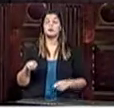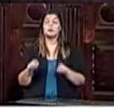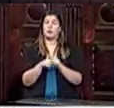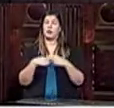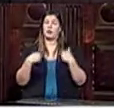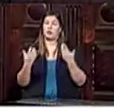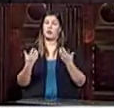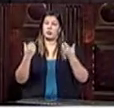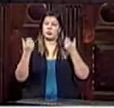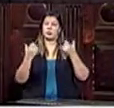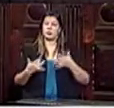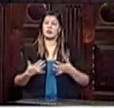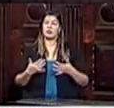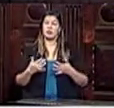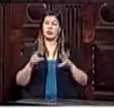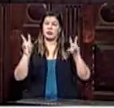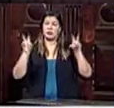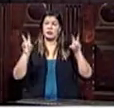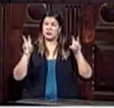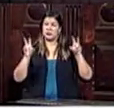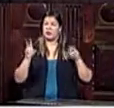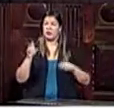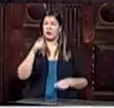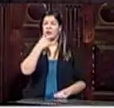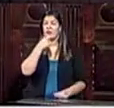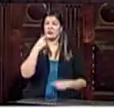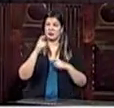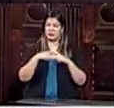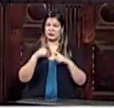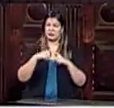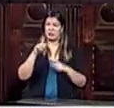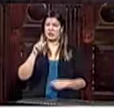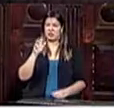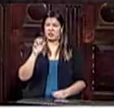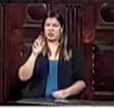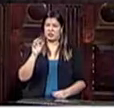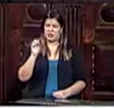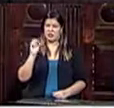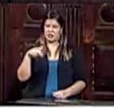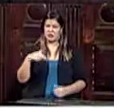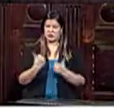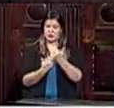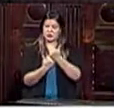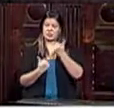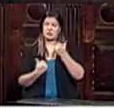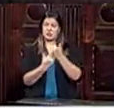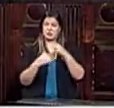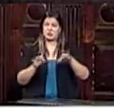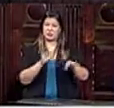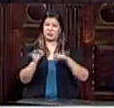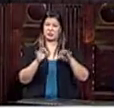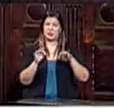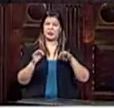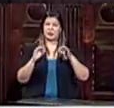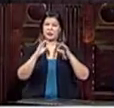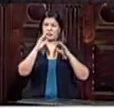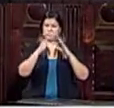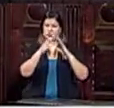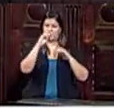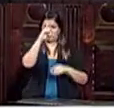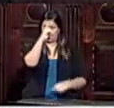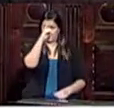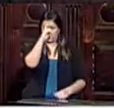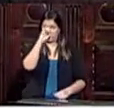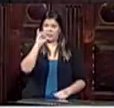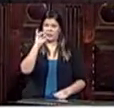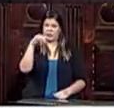aqui a fala do Dr. Gelson Mendes, assessor de planejamento do INCA, que mencionou o câncer